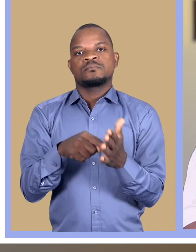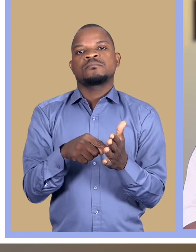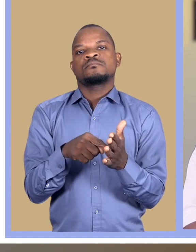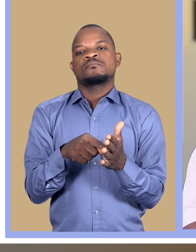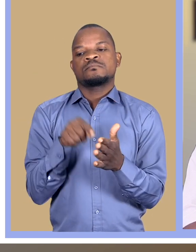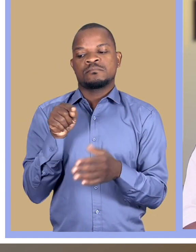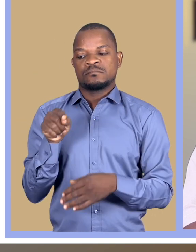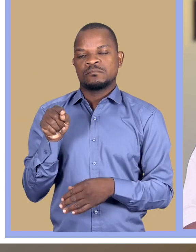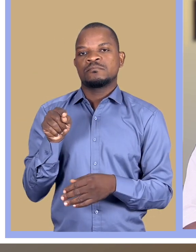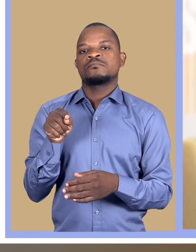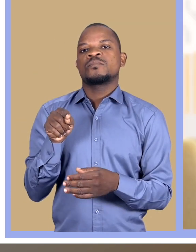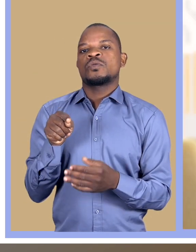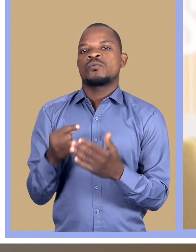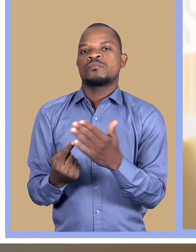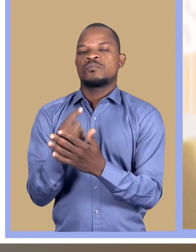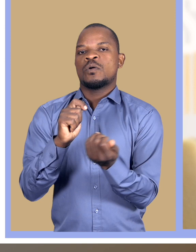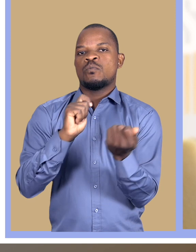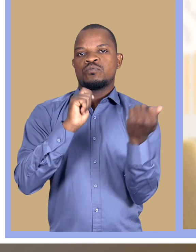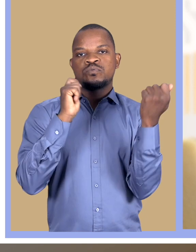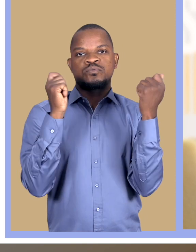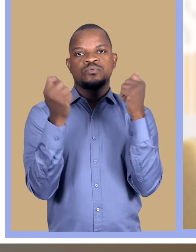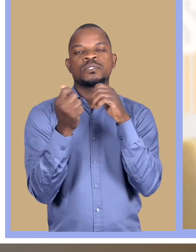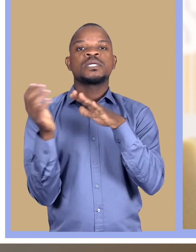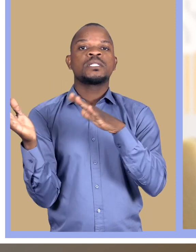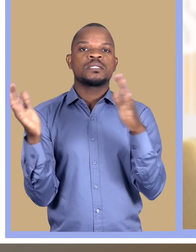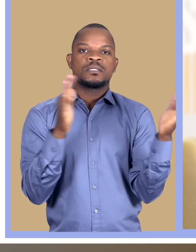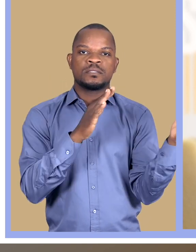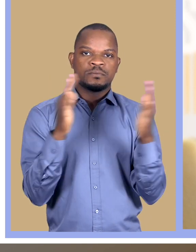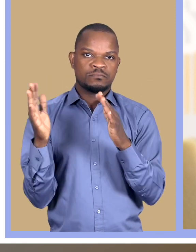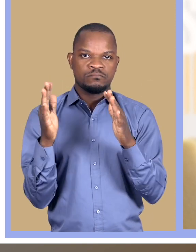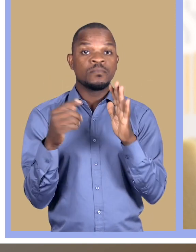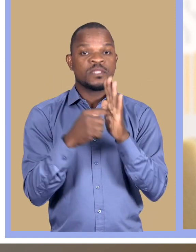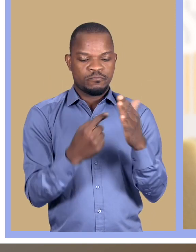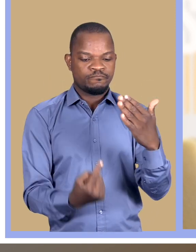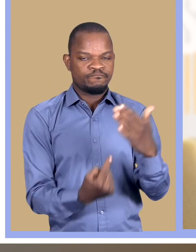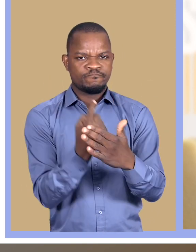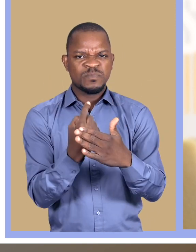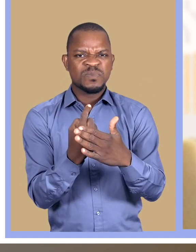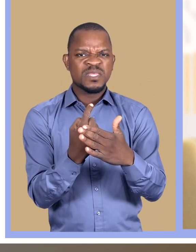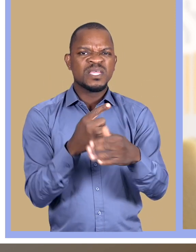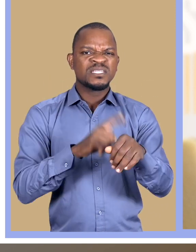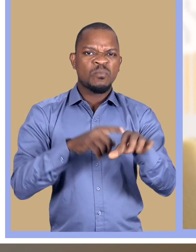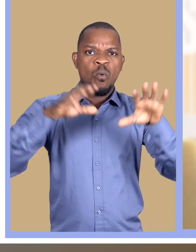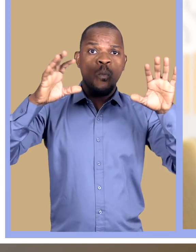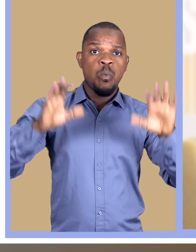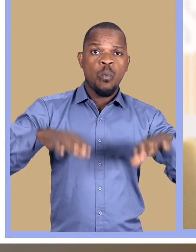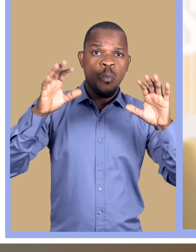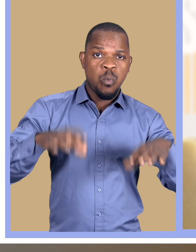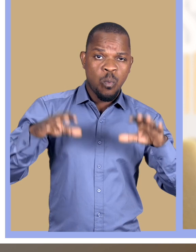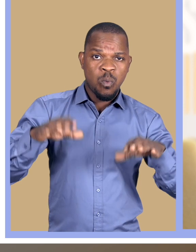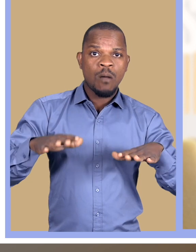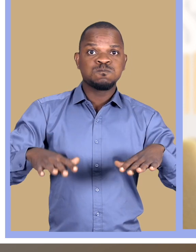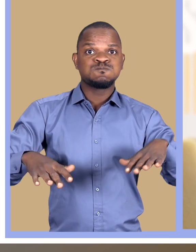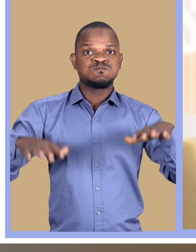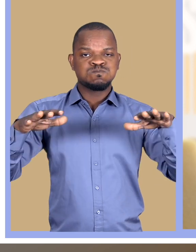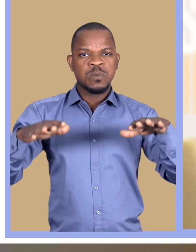que nós precisamos para ter mudanças climáticas. Se nós temos, por exemplo, normalmente épocas chuvosas, épocas